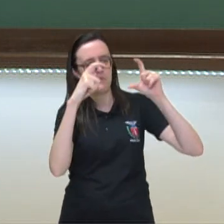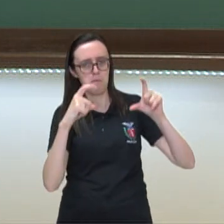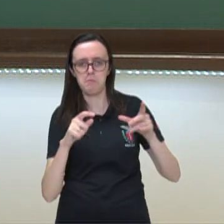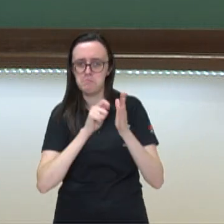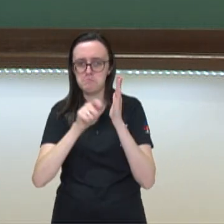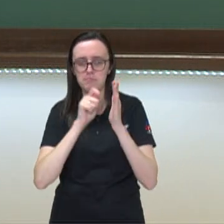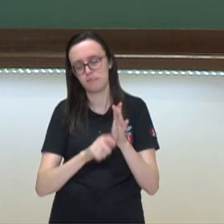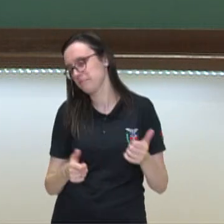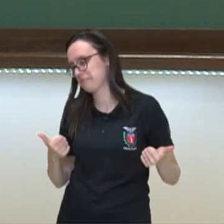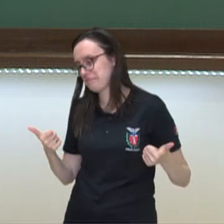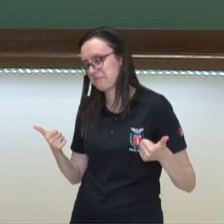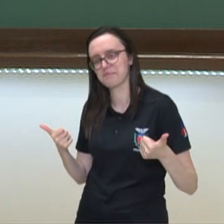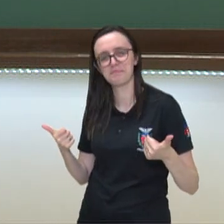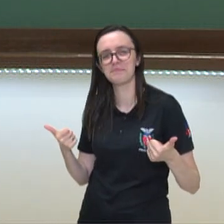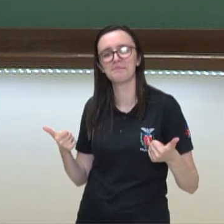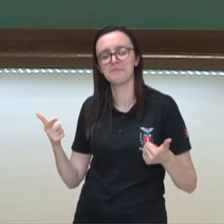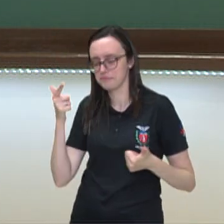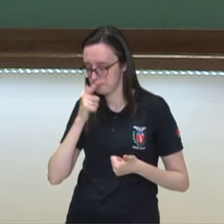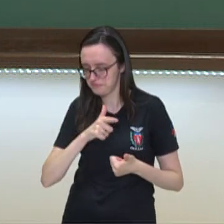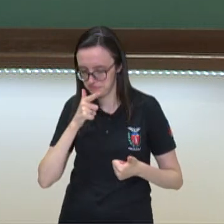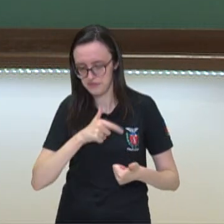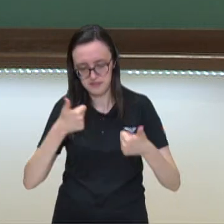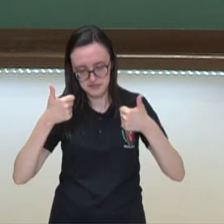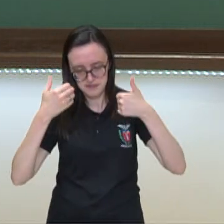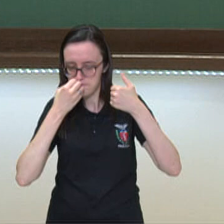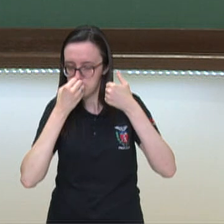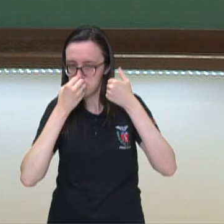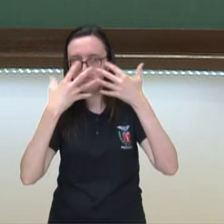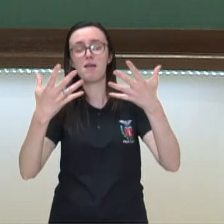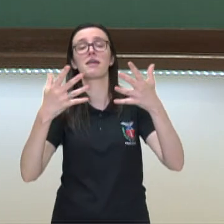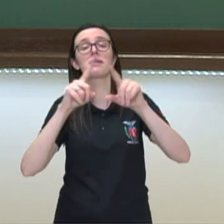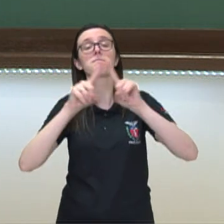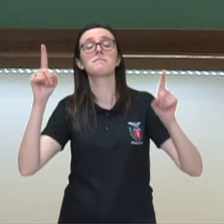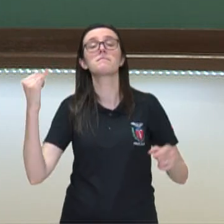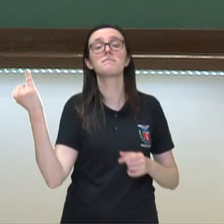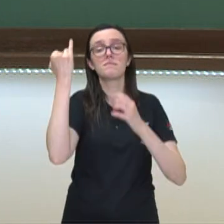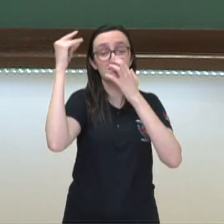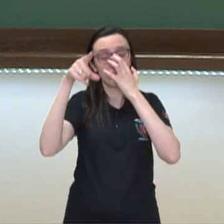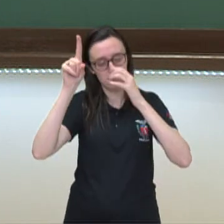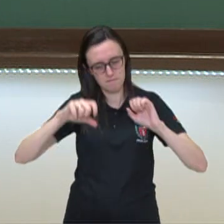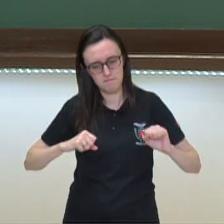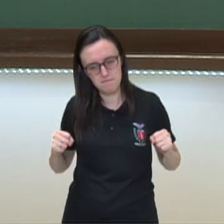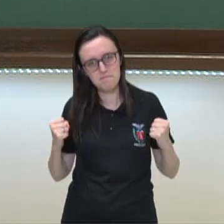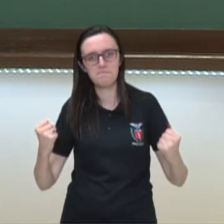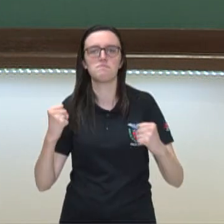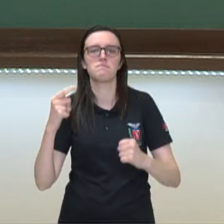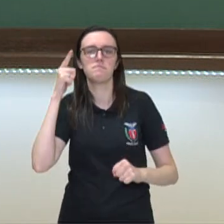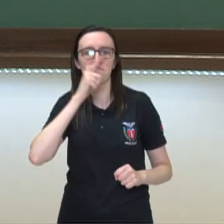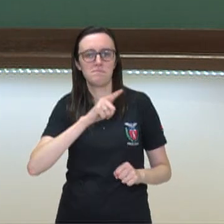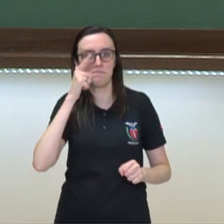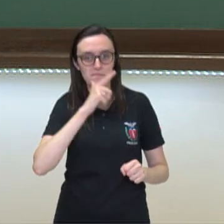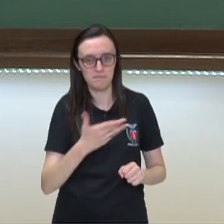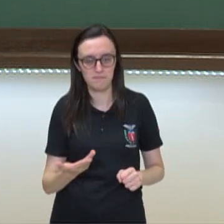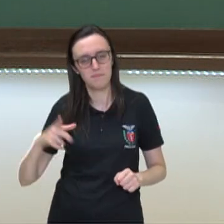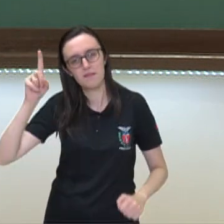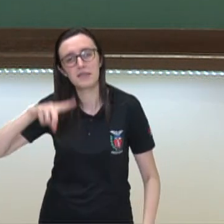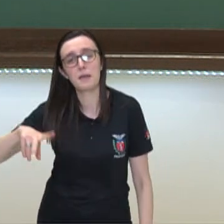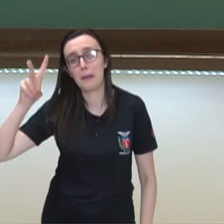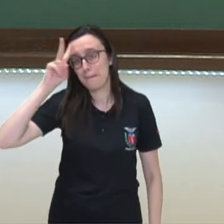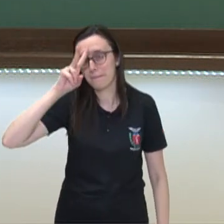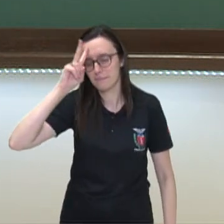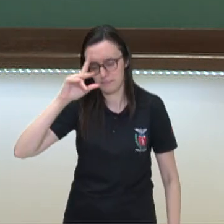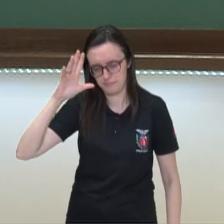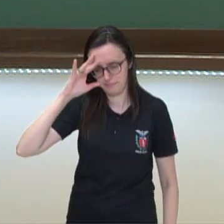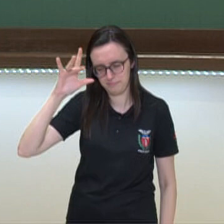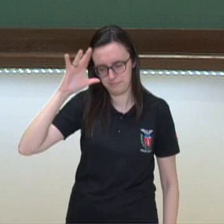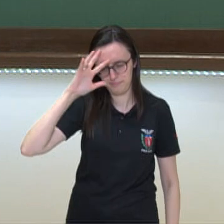sentido, está muito bem. O mais importante aqui é o teu esforço para lembrar,